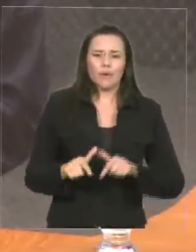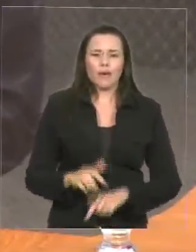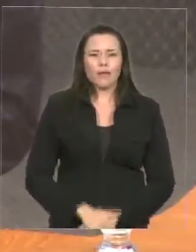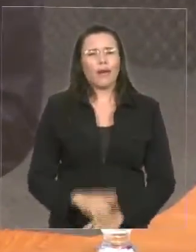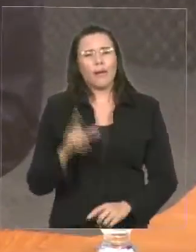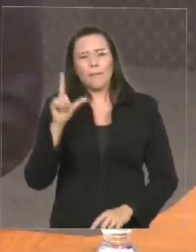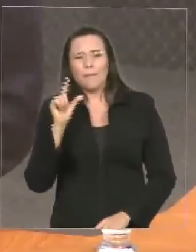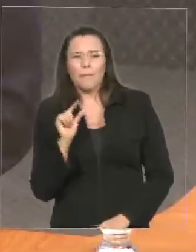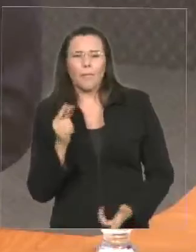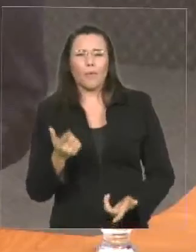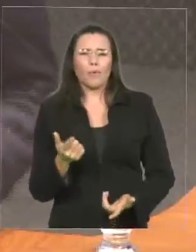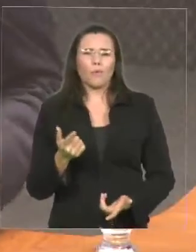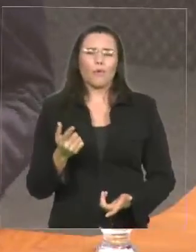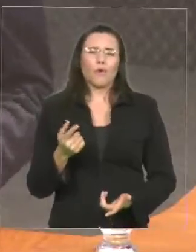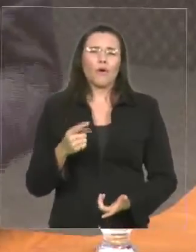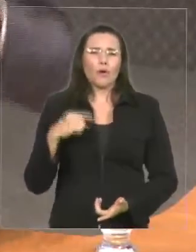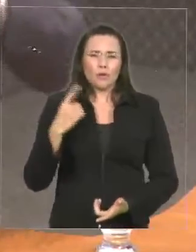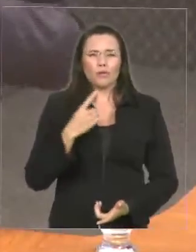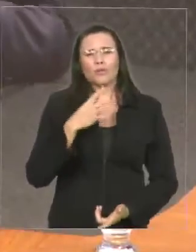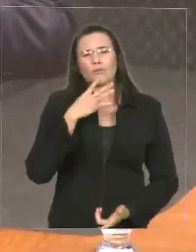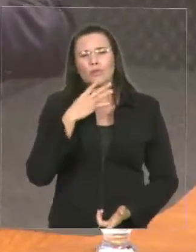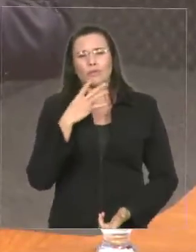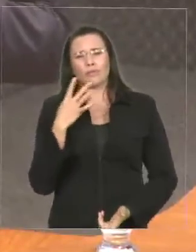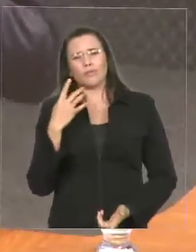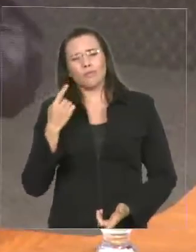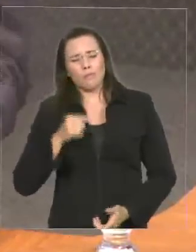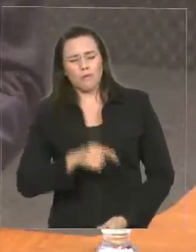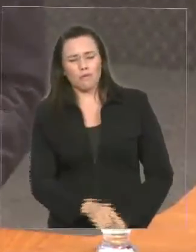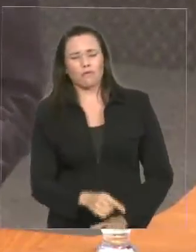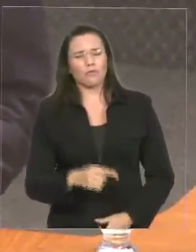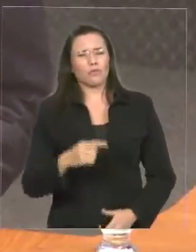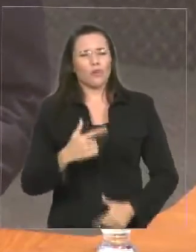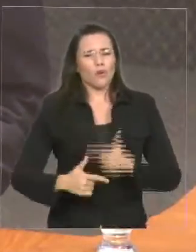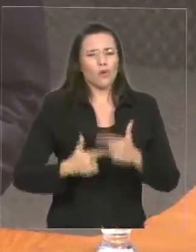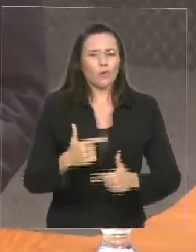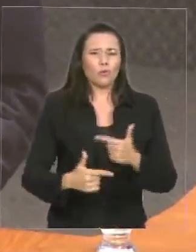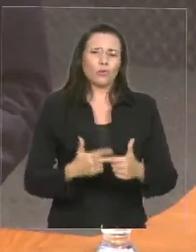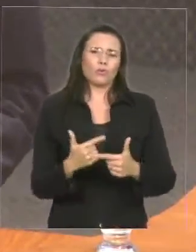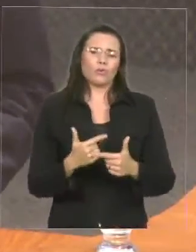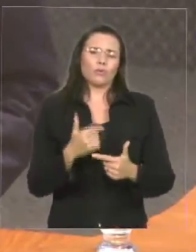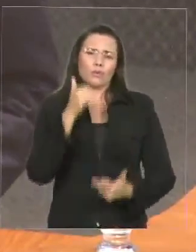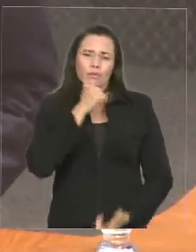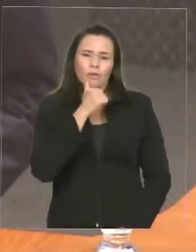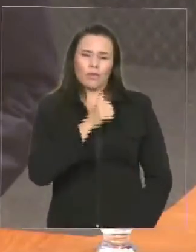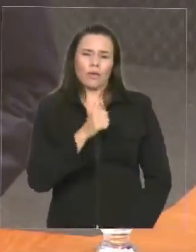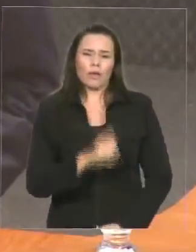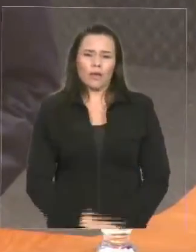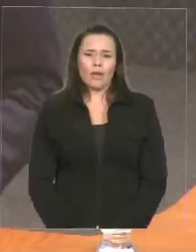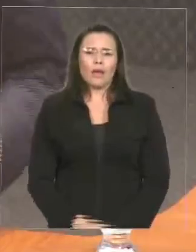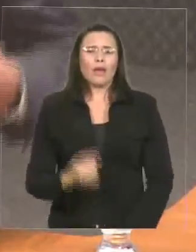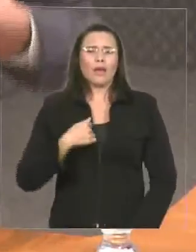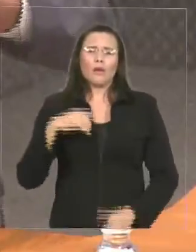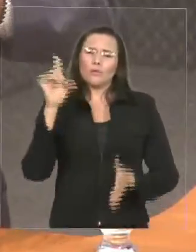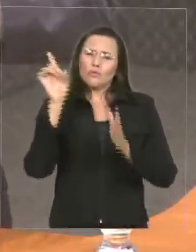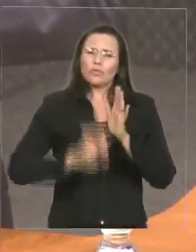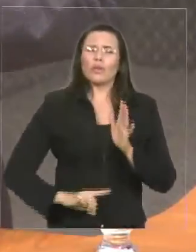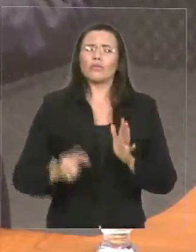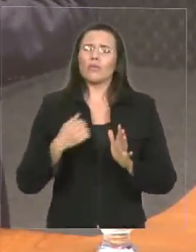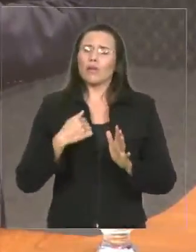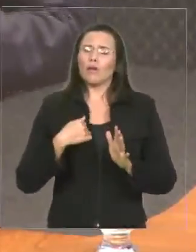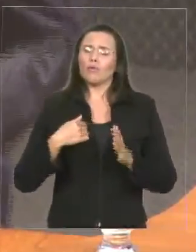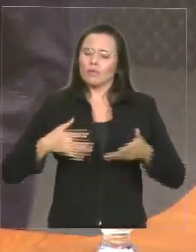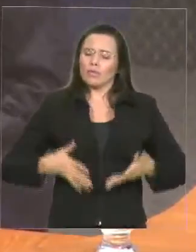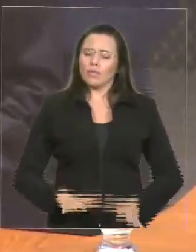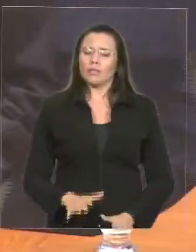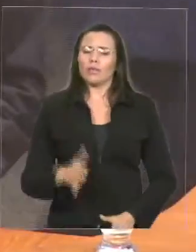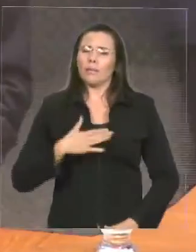que foi feito pela mulher. E, sobretudo, quando ela me deu o direito de nascer por uma mulher, e deu a vocês também. Minhas saudações às mulheres